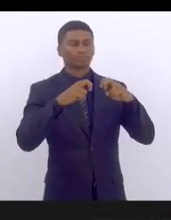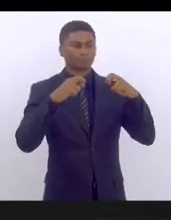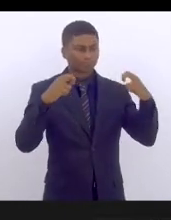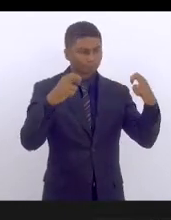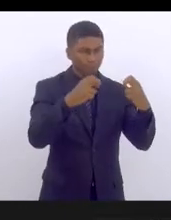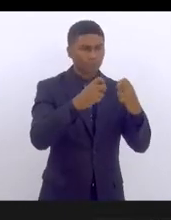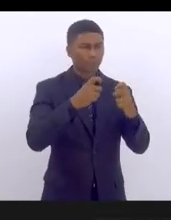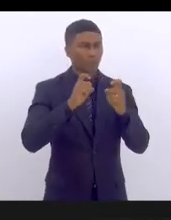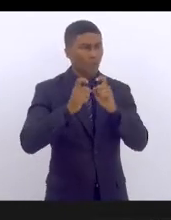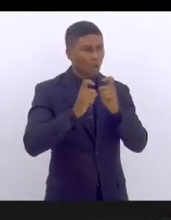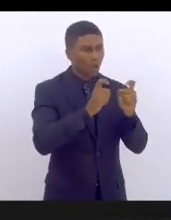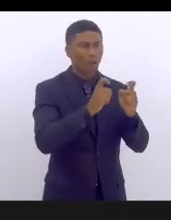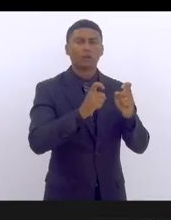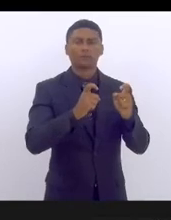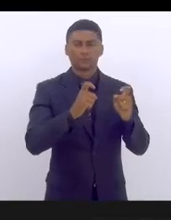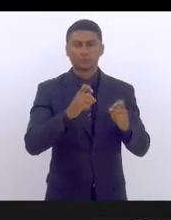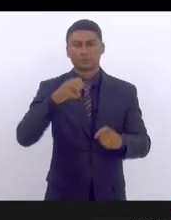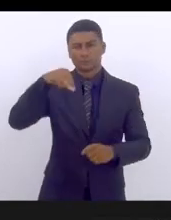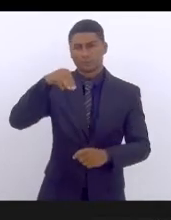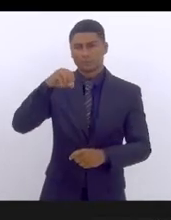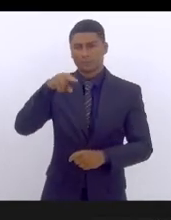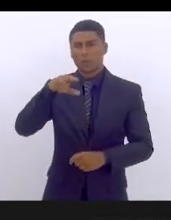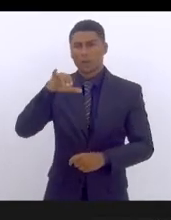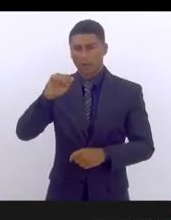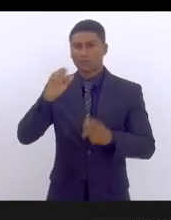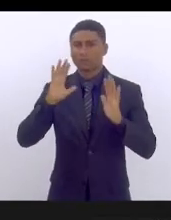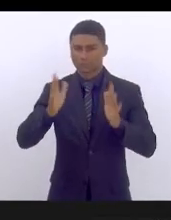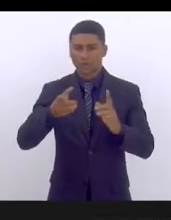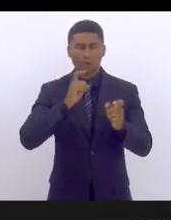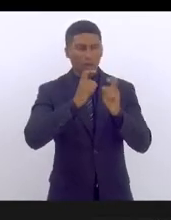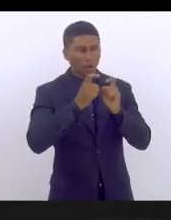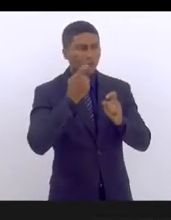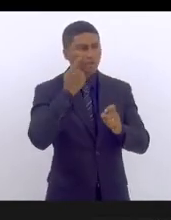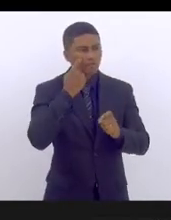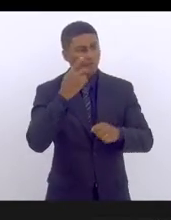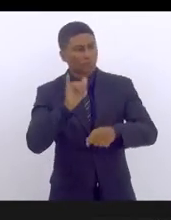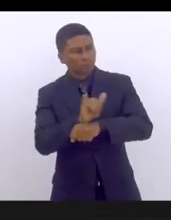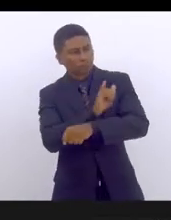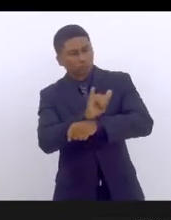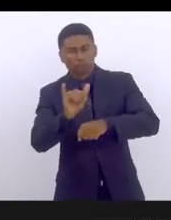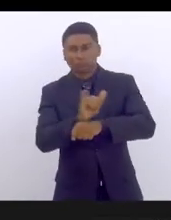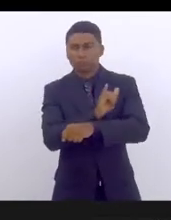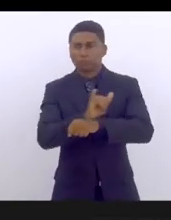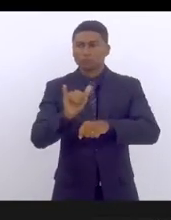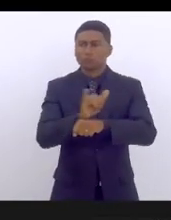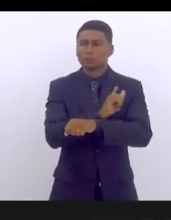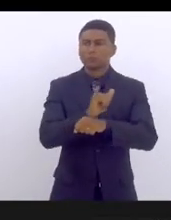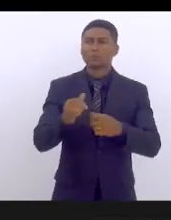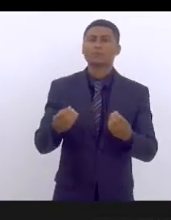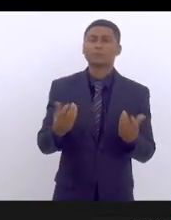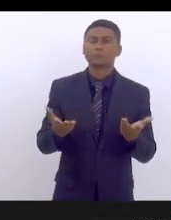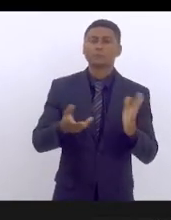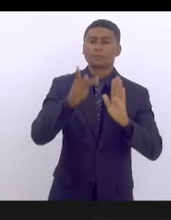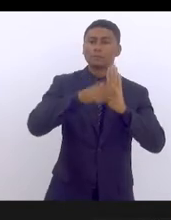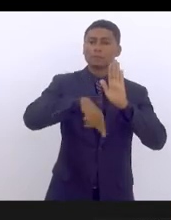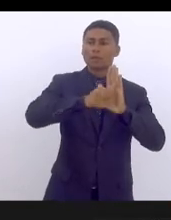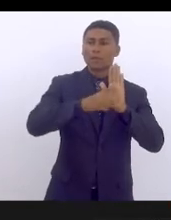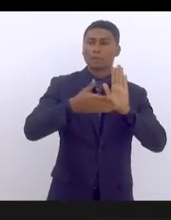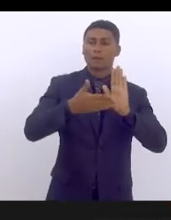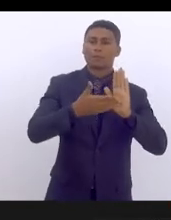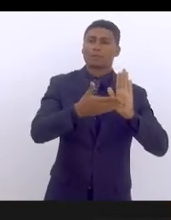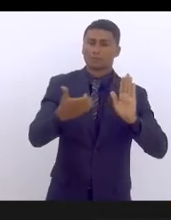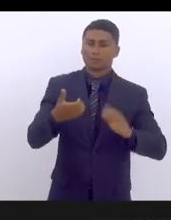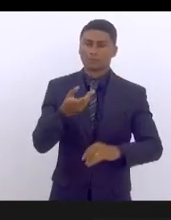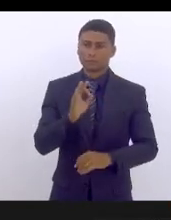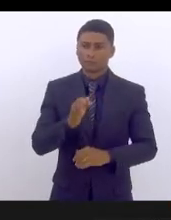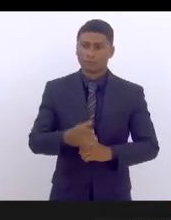deputada Mônica, para a gente saber qual a estratégia que a gente ia fazer para tirar esse projeto de pauta. Não